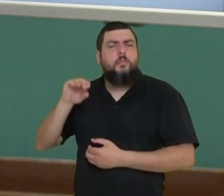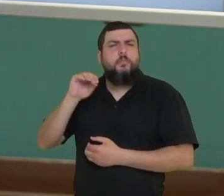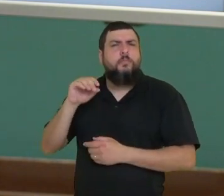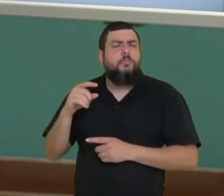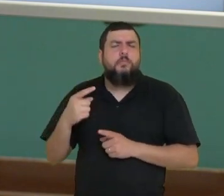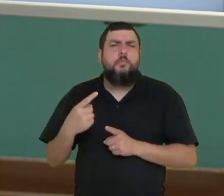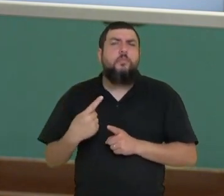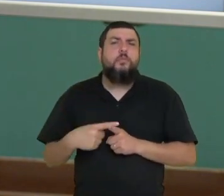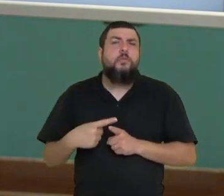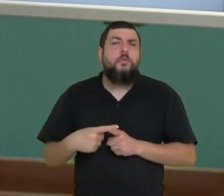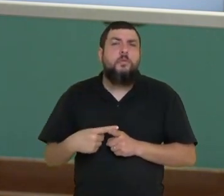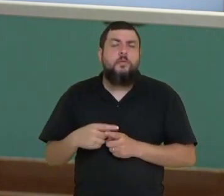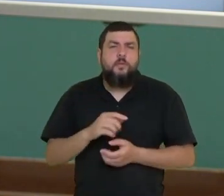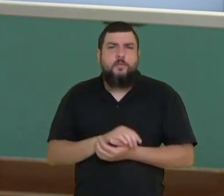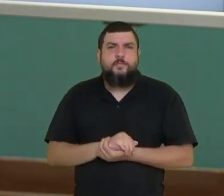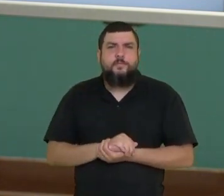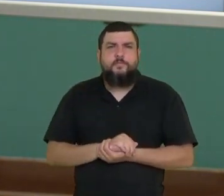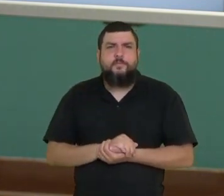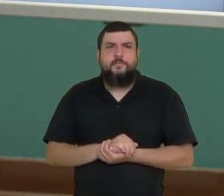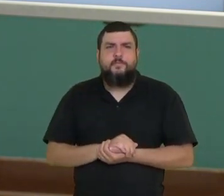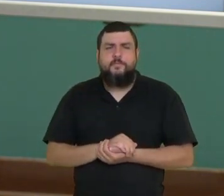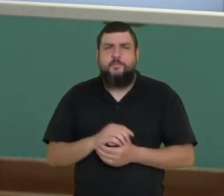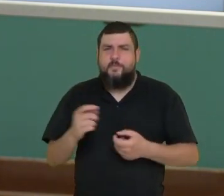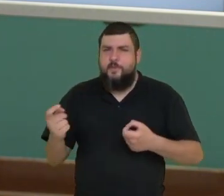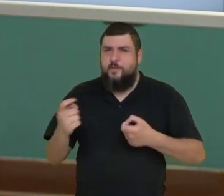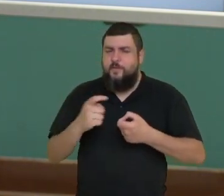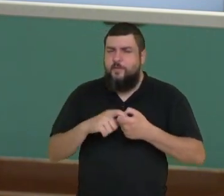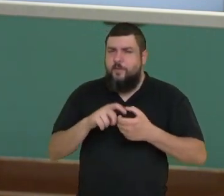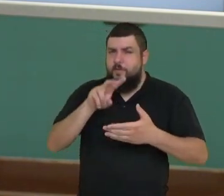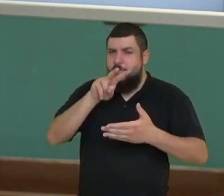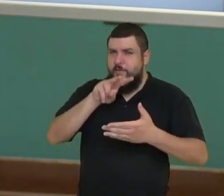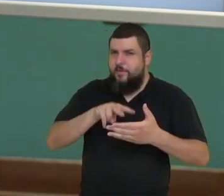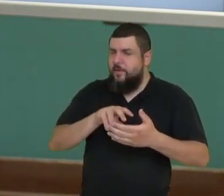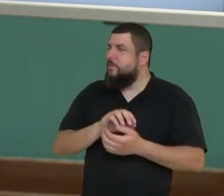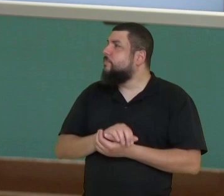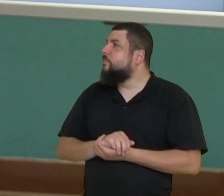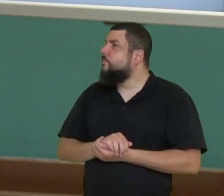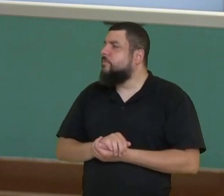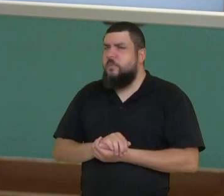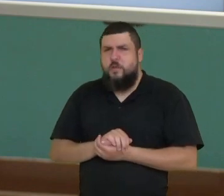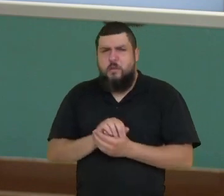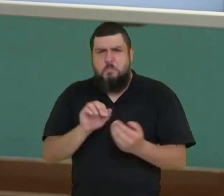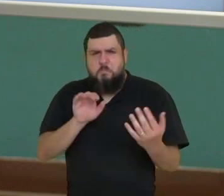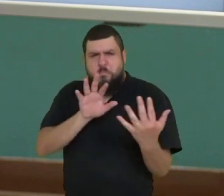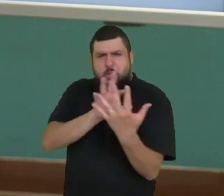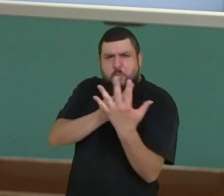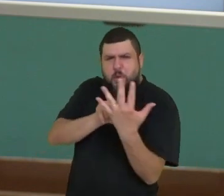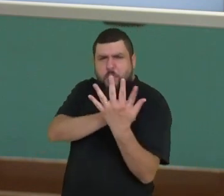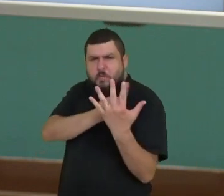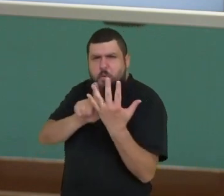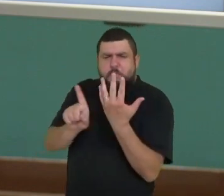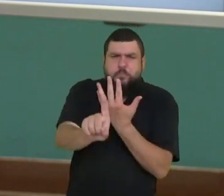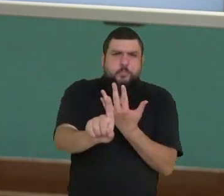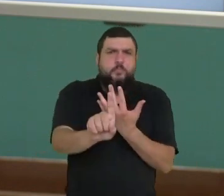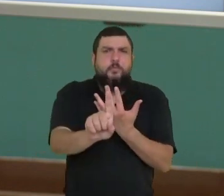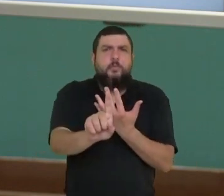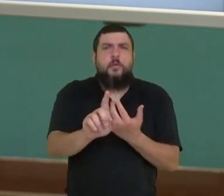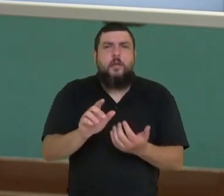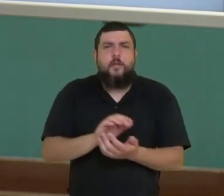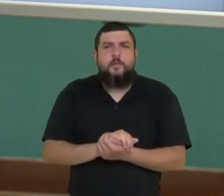quê? Então, retome aqui, vamos reler. É para dividir no meio e ir para cima para pegar ele sem